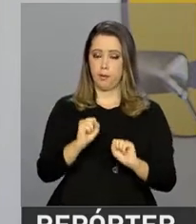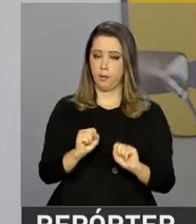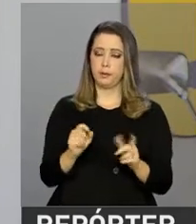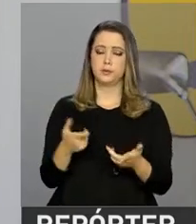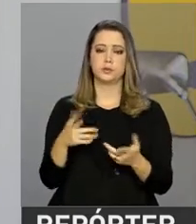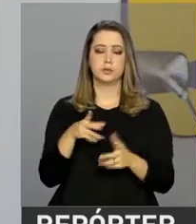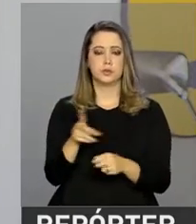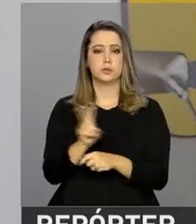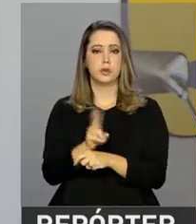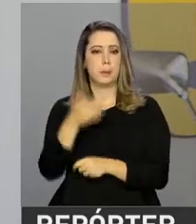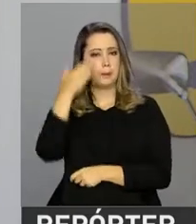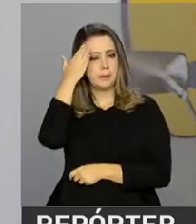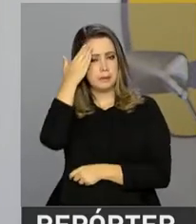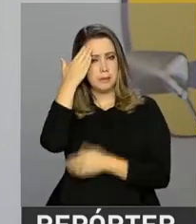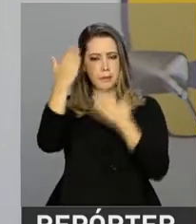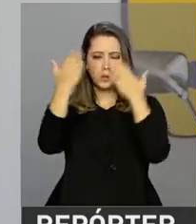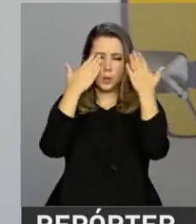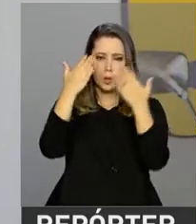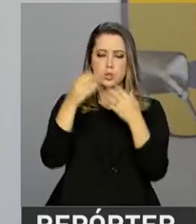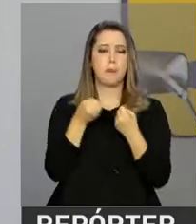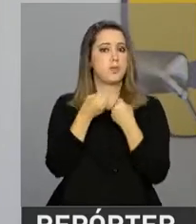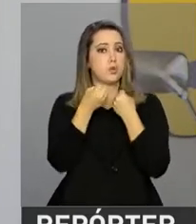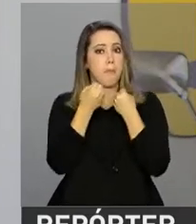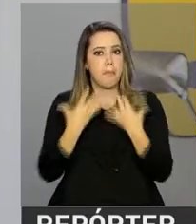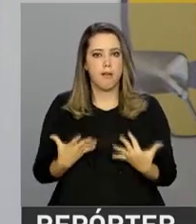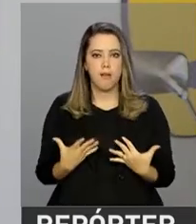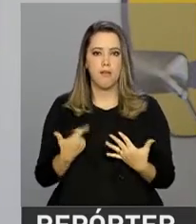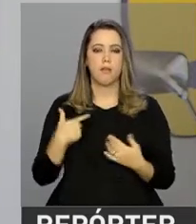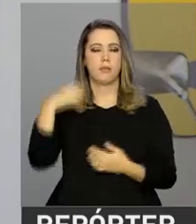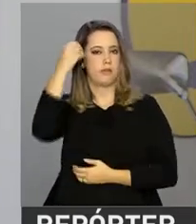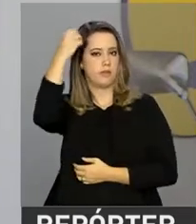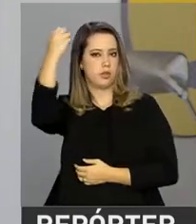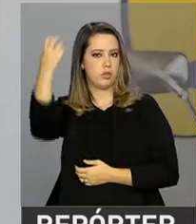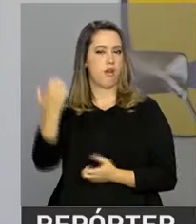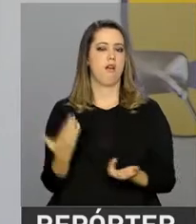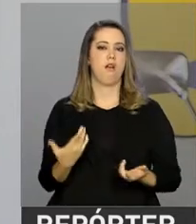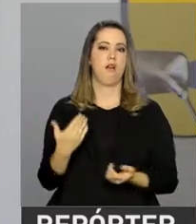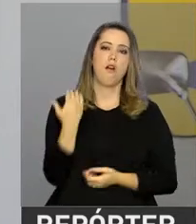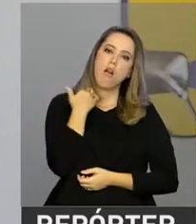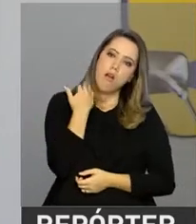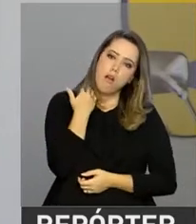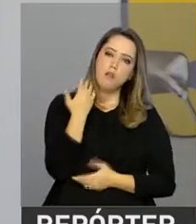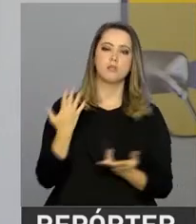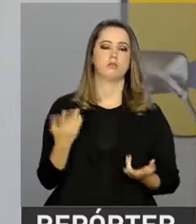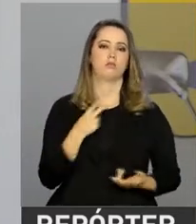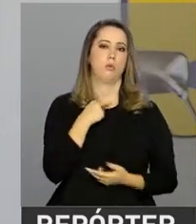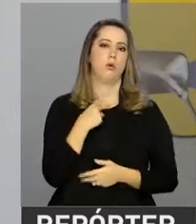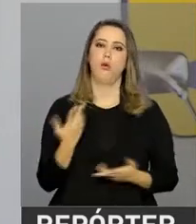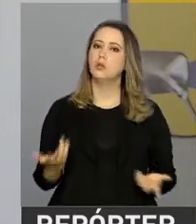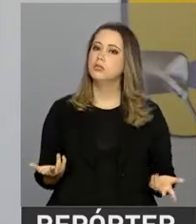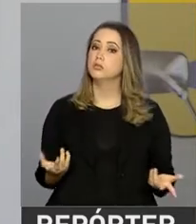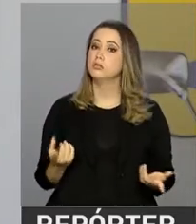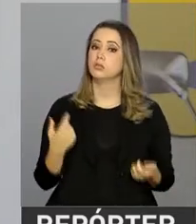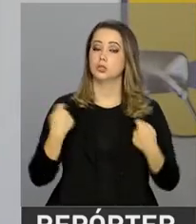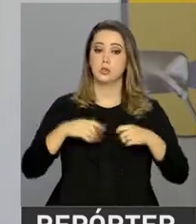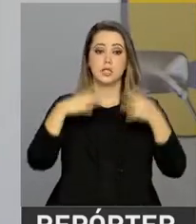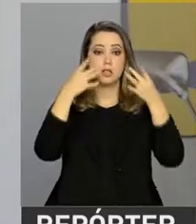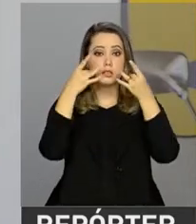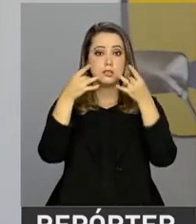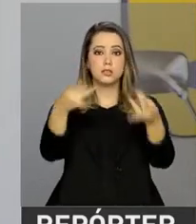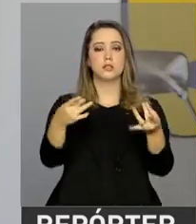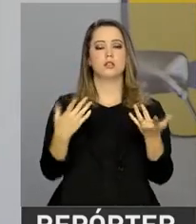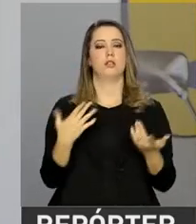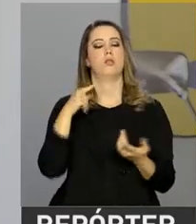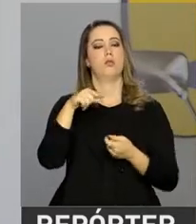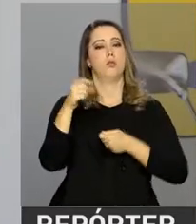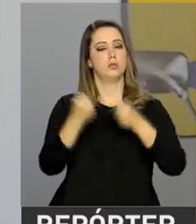viagem também físicas e psicológicas motorista tentar descansar para fazer essa viagem a falta de atenção dos dos principais fatores também de onde ocorressem em